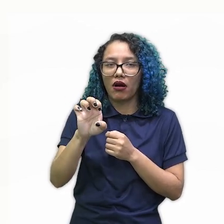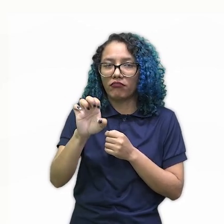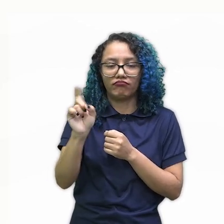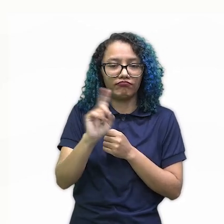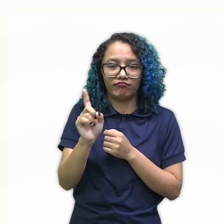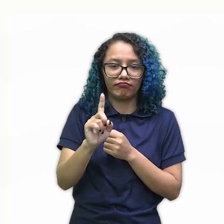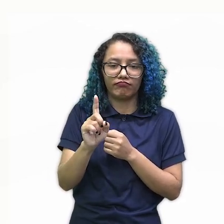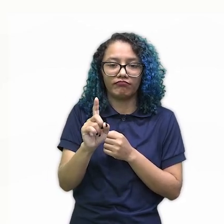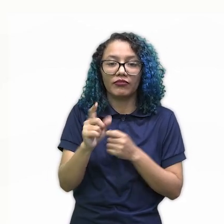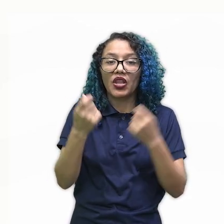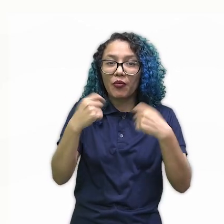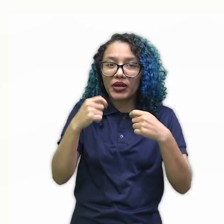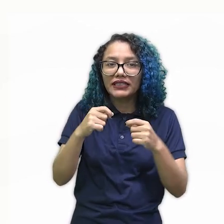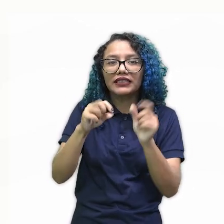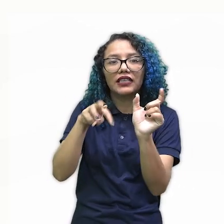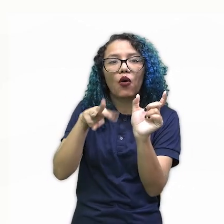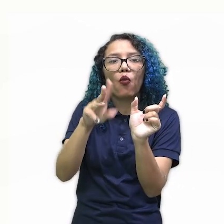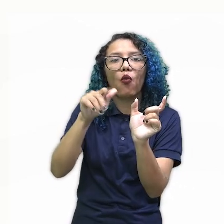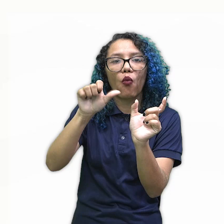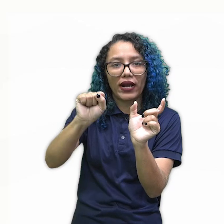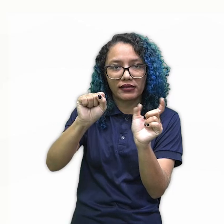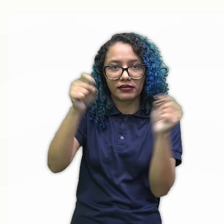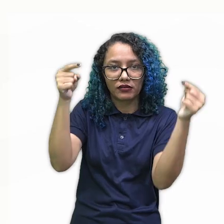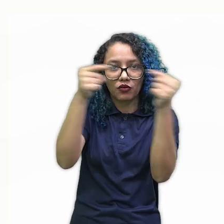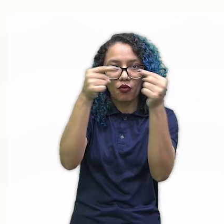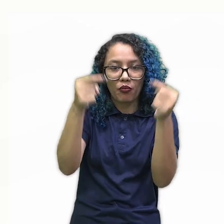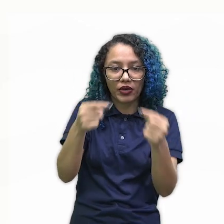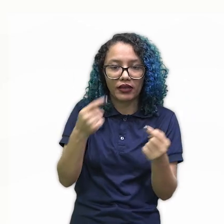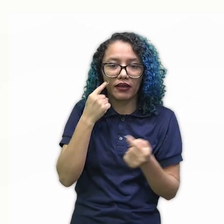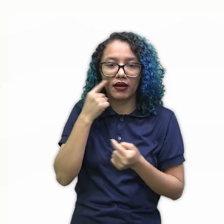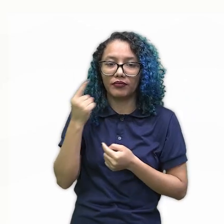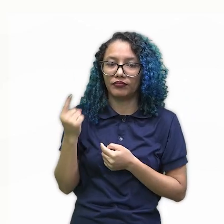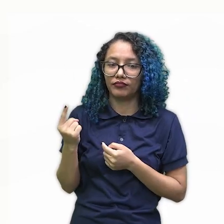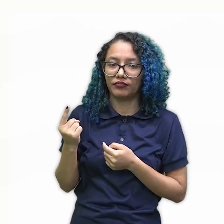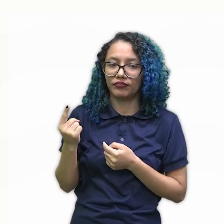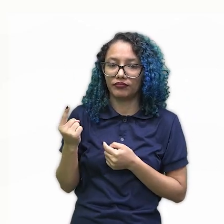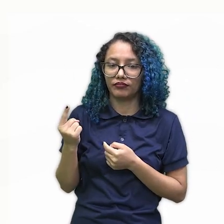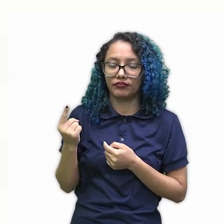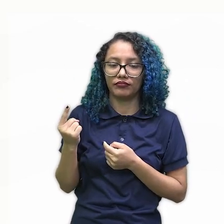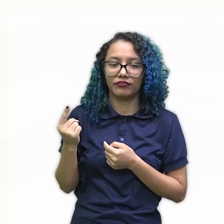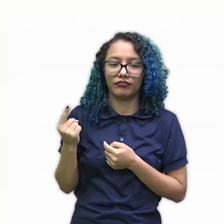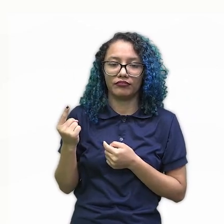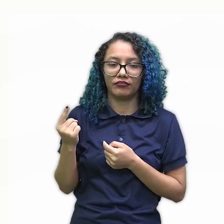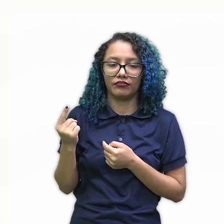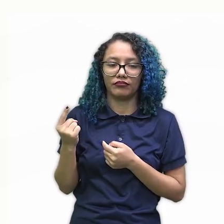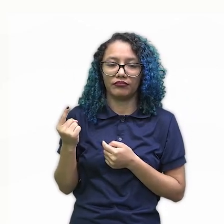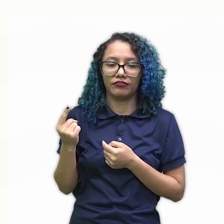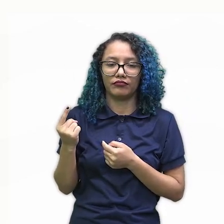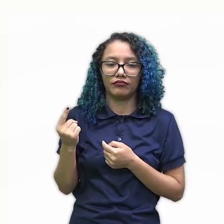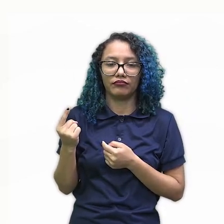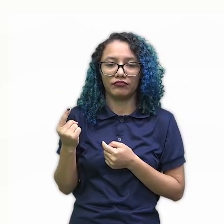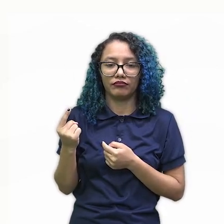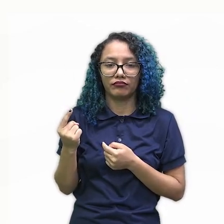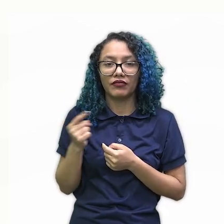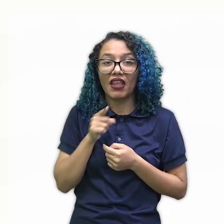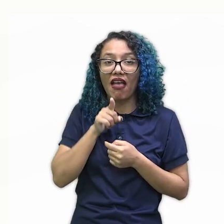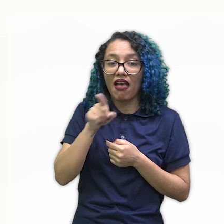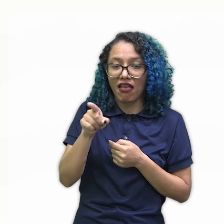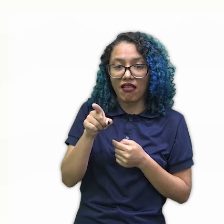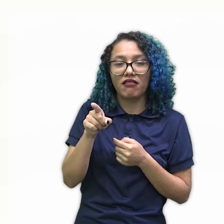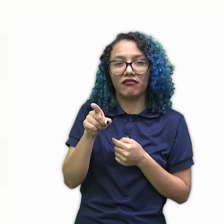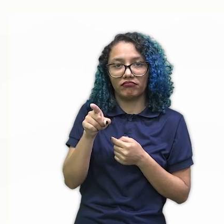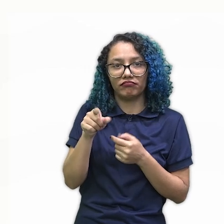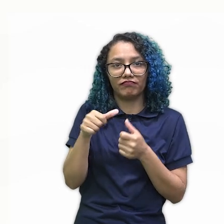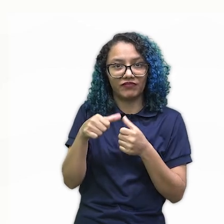falar I was, he was, she was, it was, né? Ele estava, he